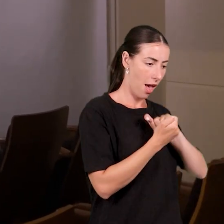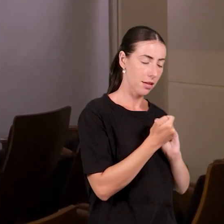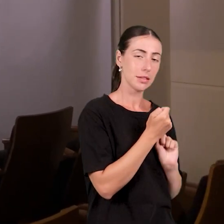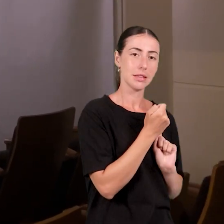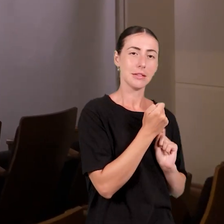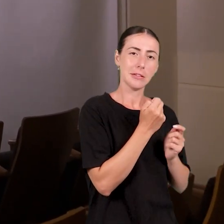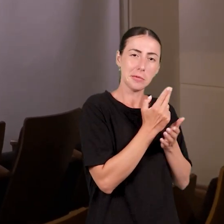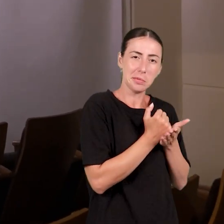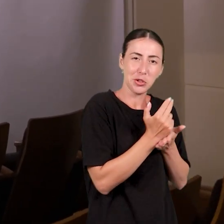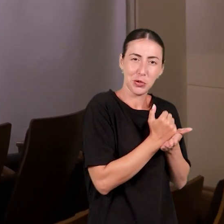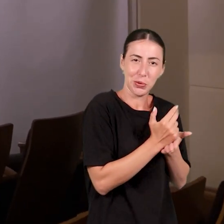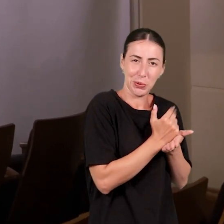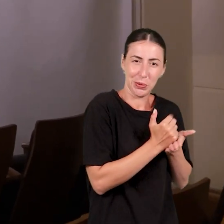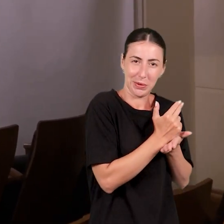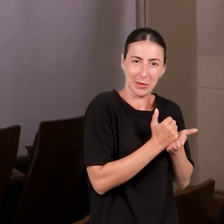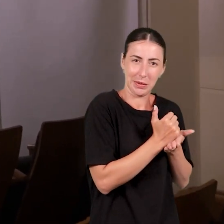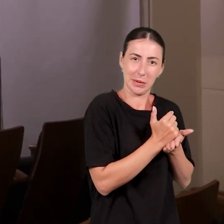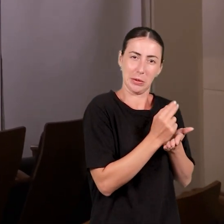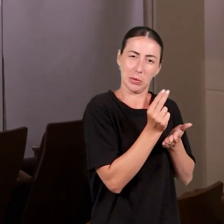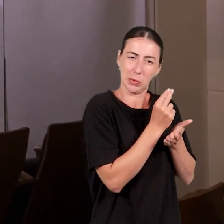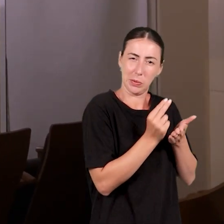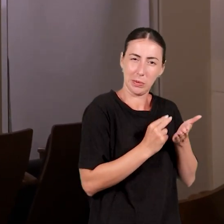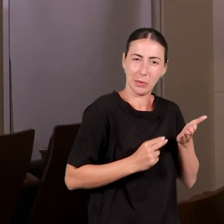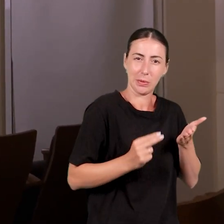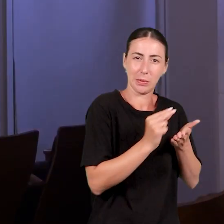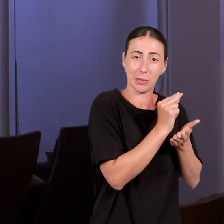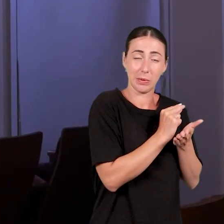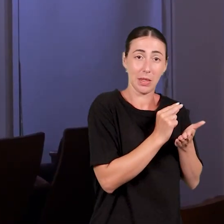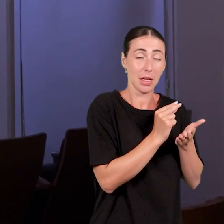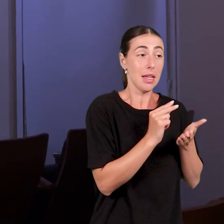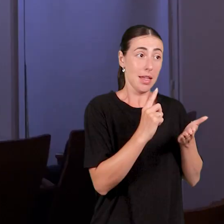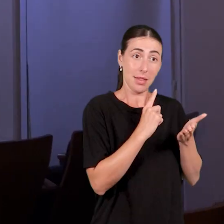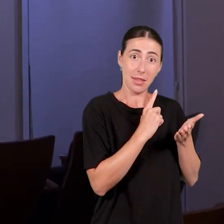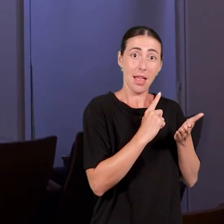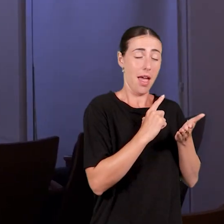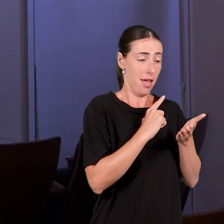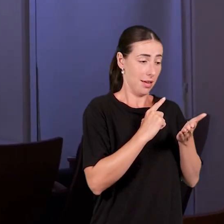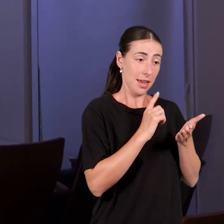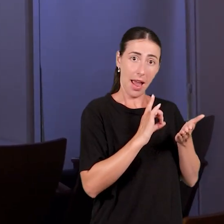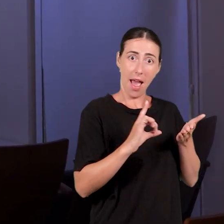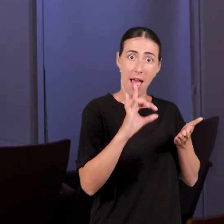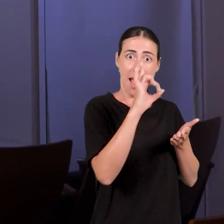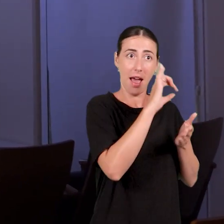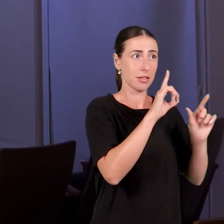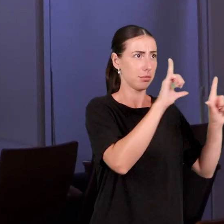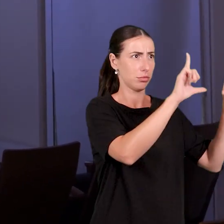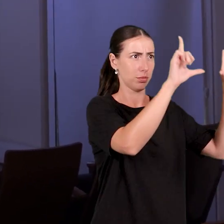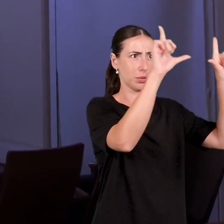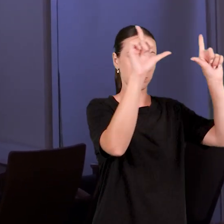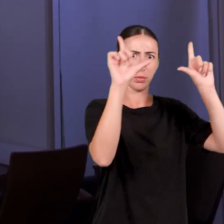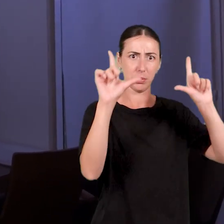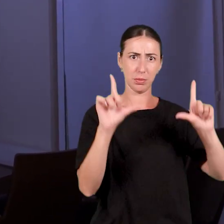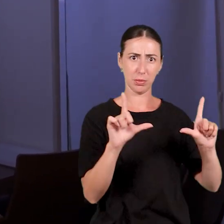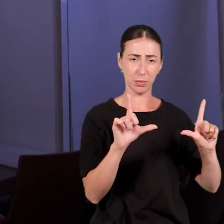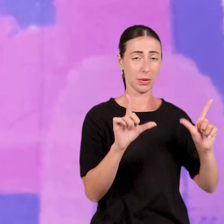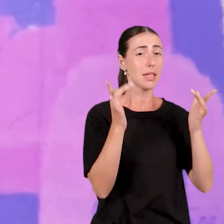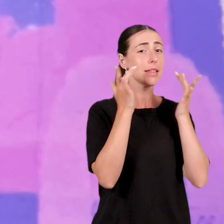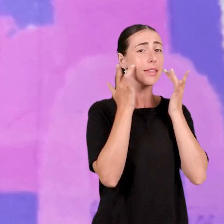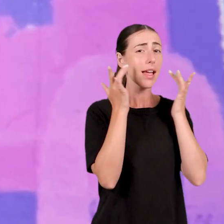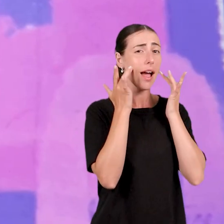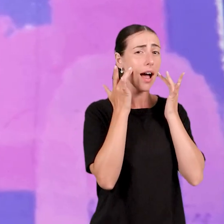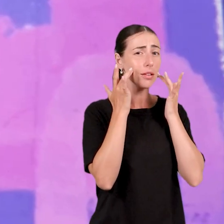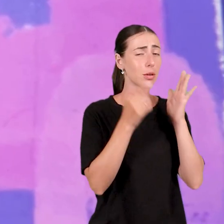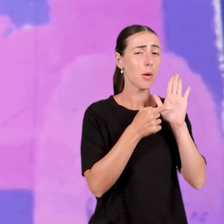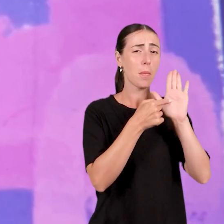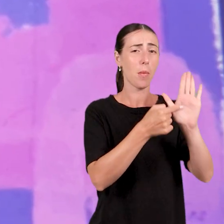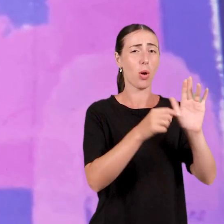foi responsável pelas pinturas que pontuavam o espetáculo, imagens que agora reencontramos projetadas no auditório. A